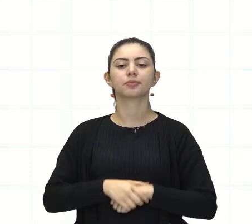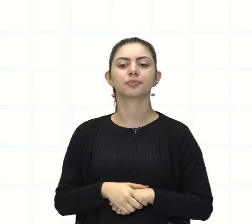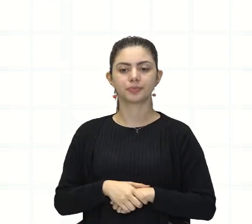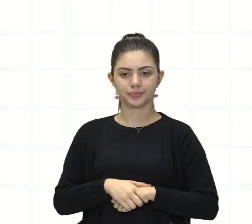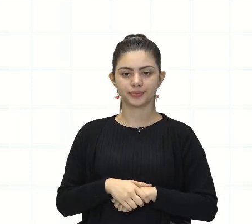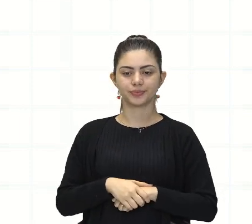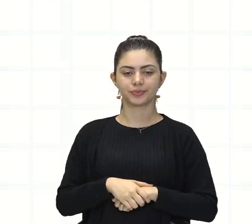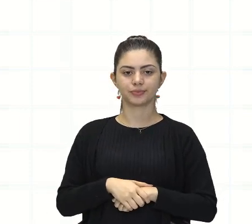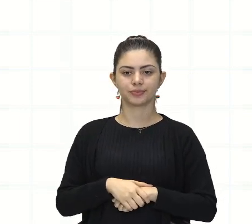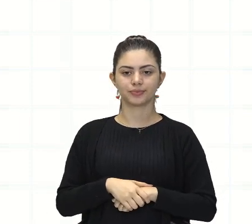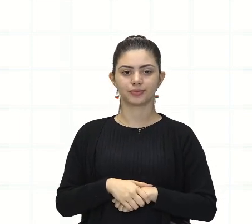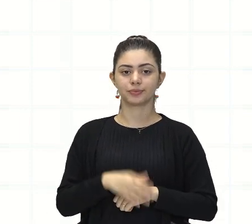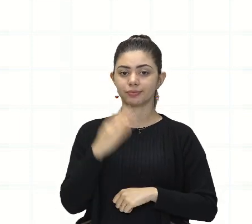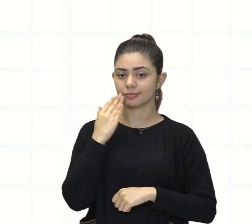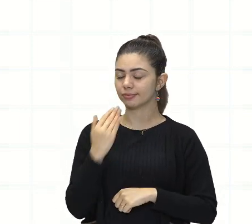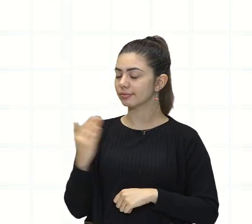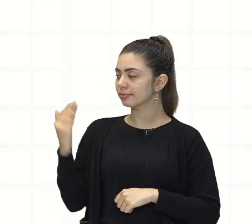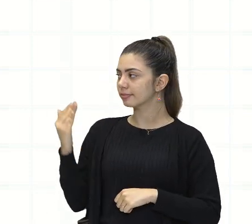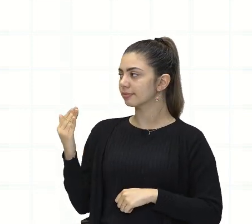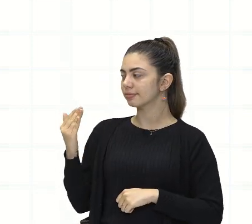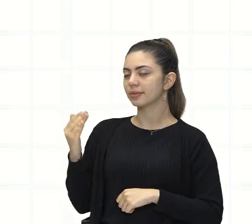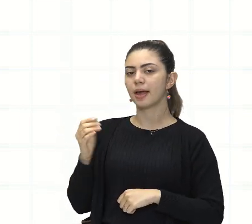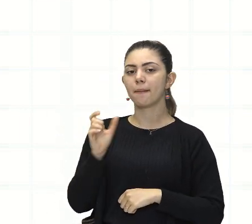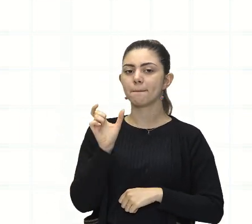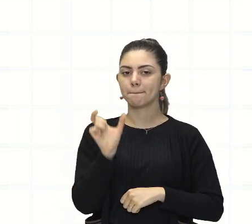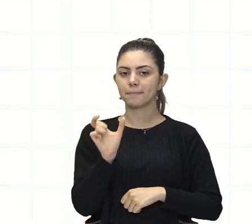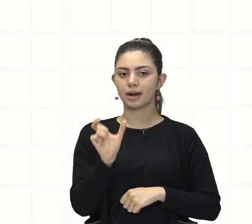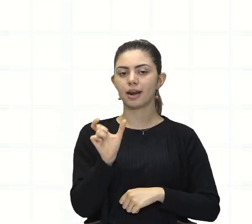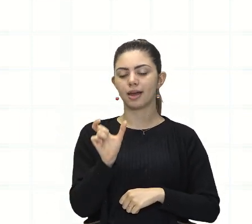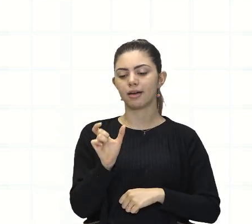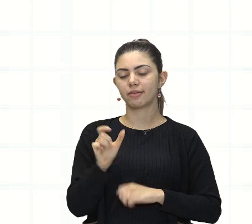nosso conceito dessa palavra